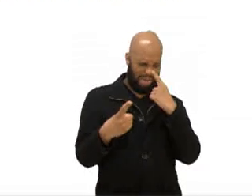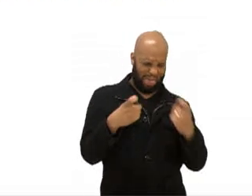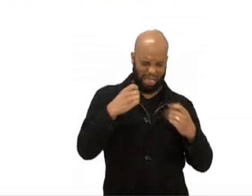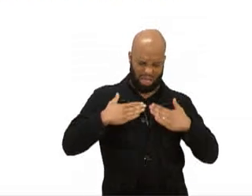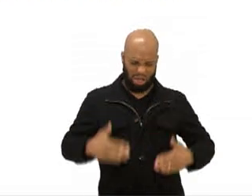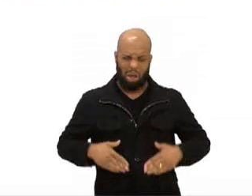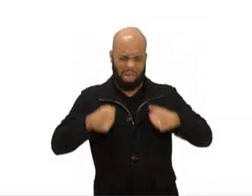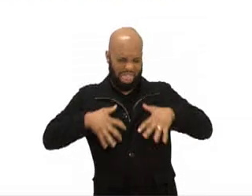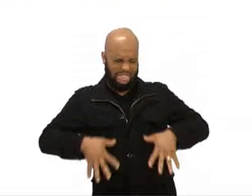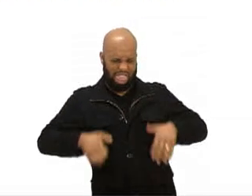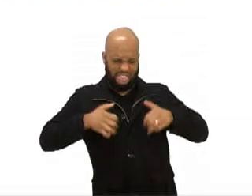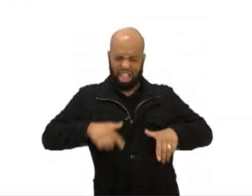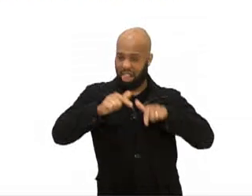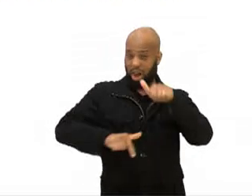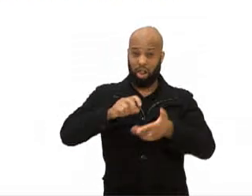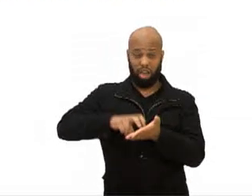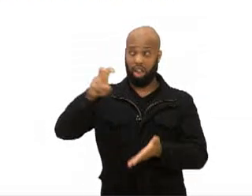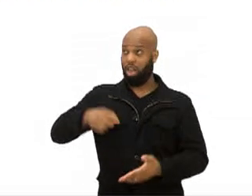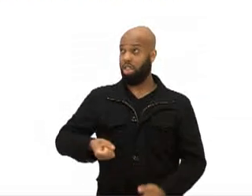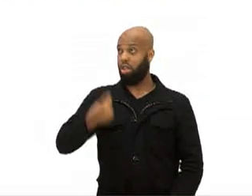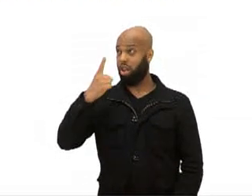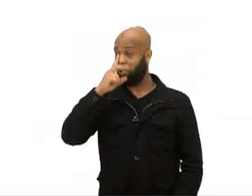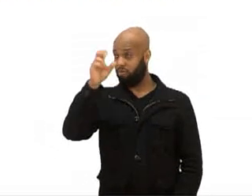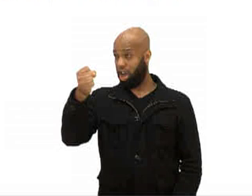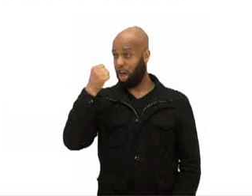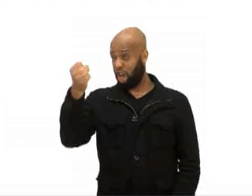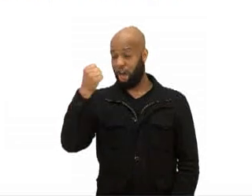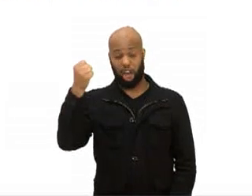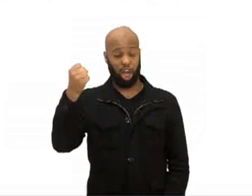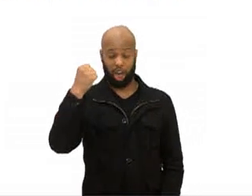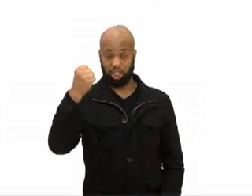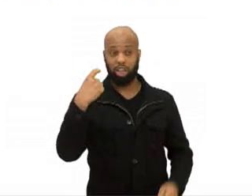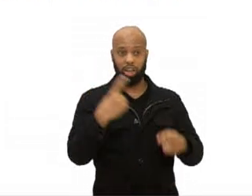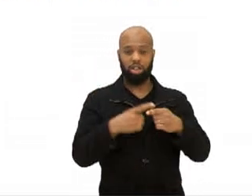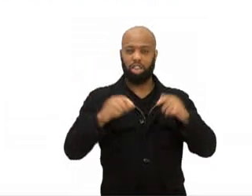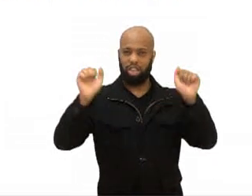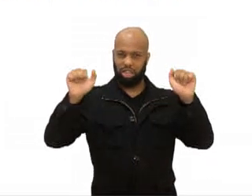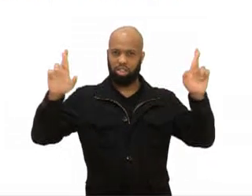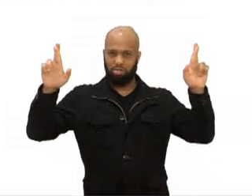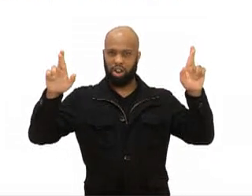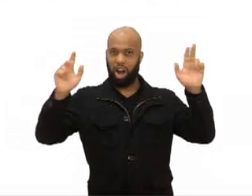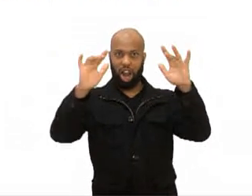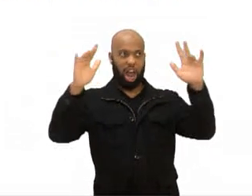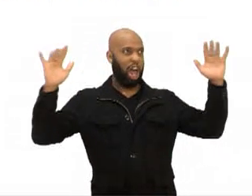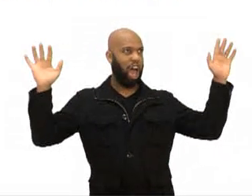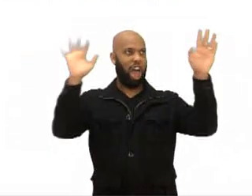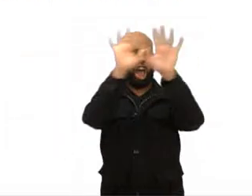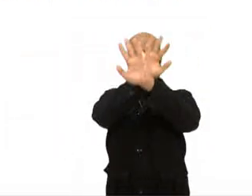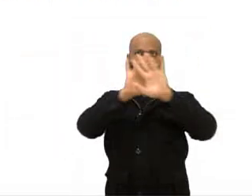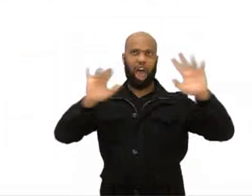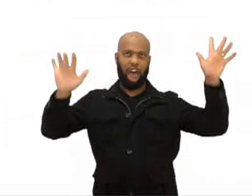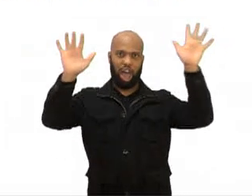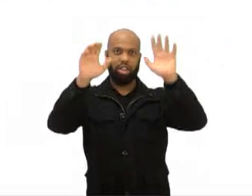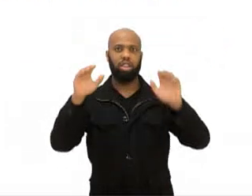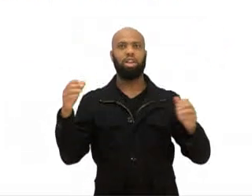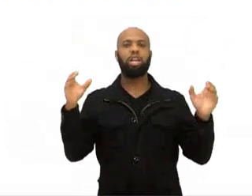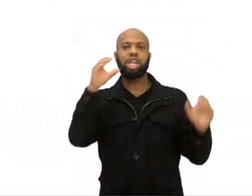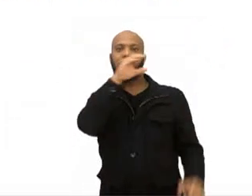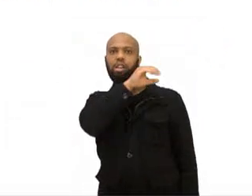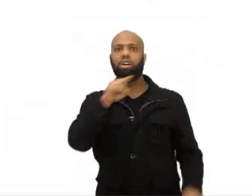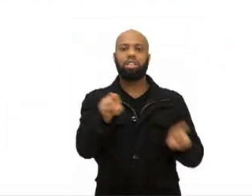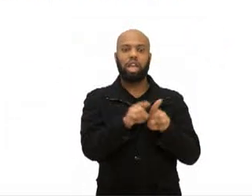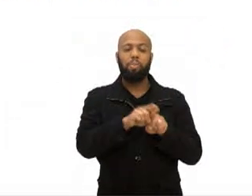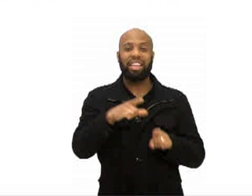do trabalho da manhã é forte o bastante para azedar o leite. O ar tremeluz com o calor e a umidade, e até as poças